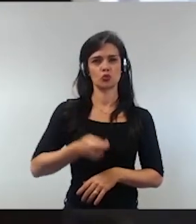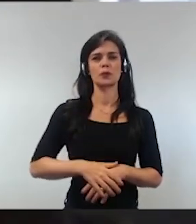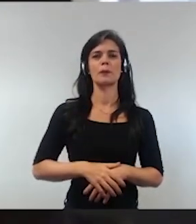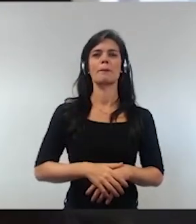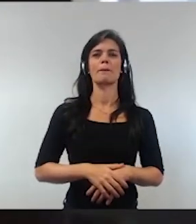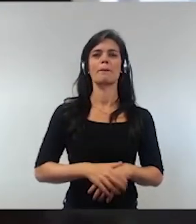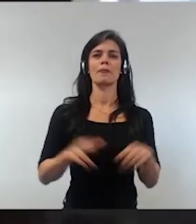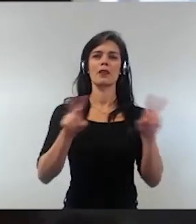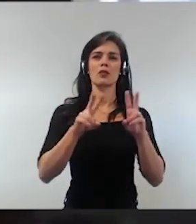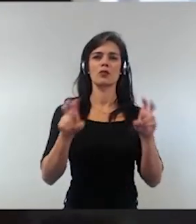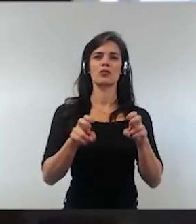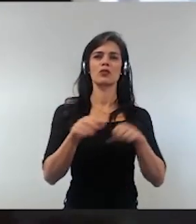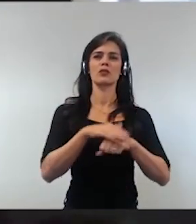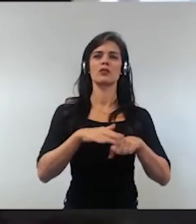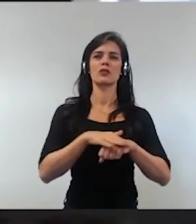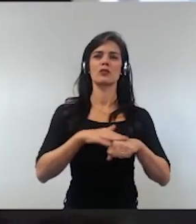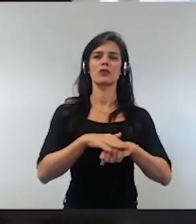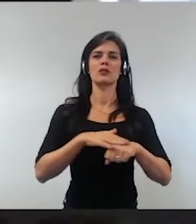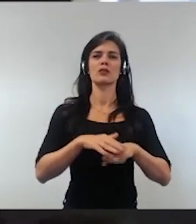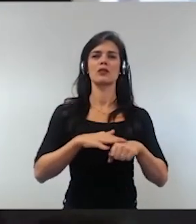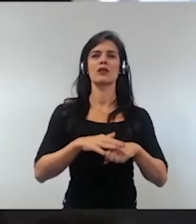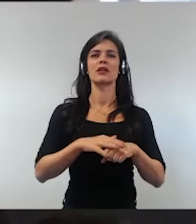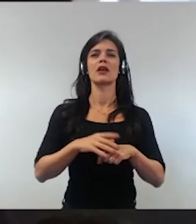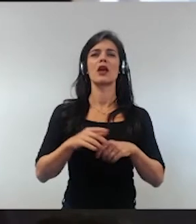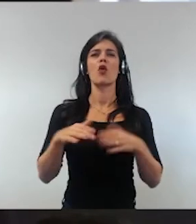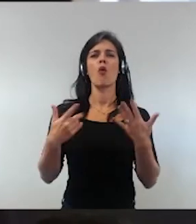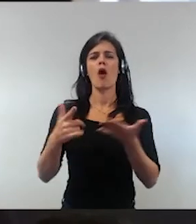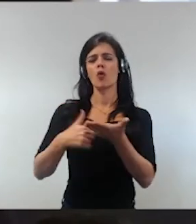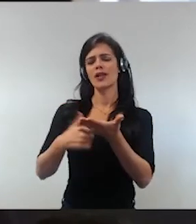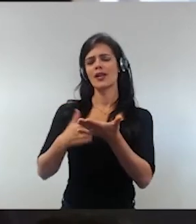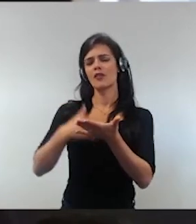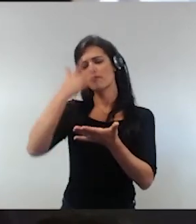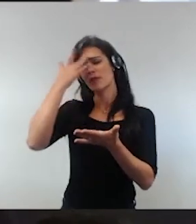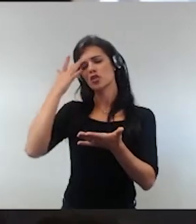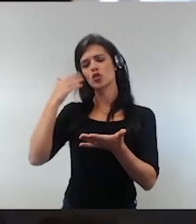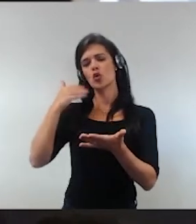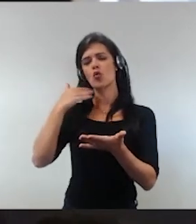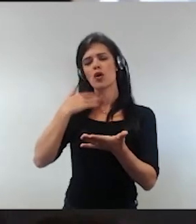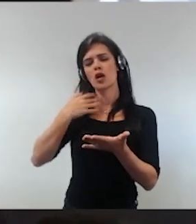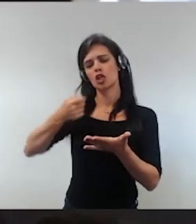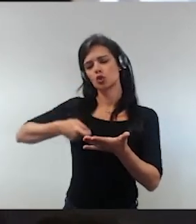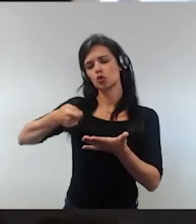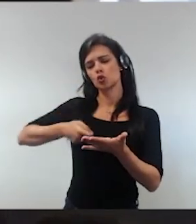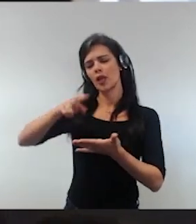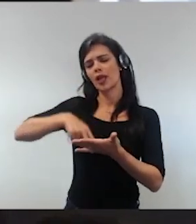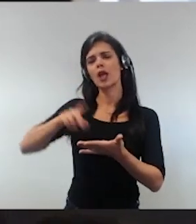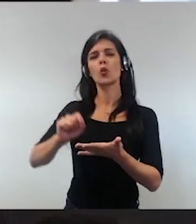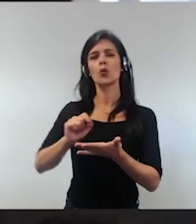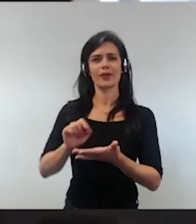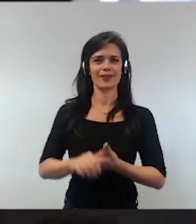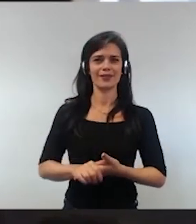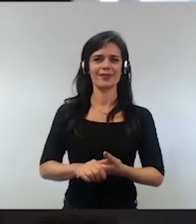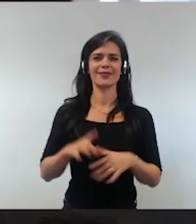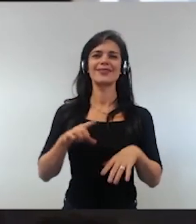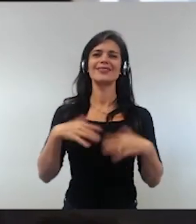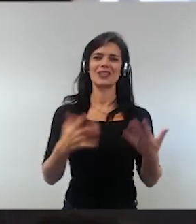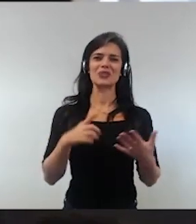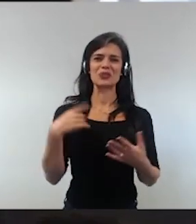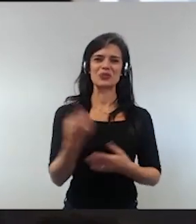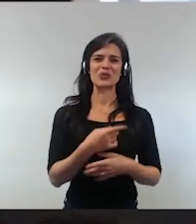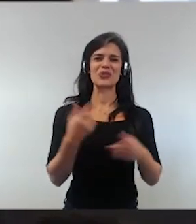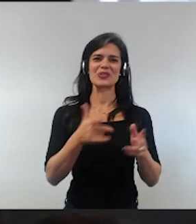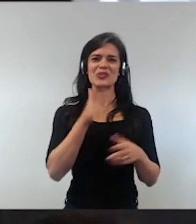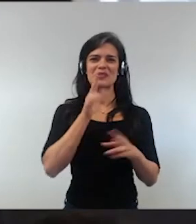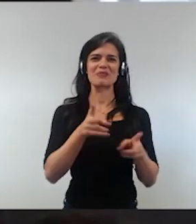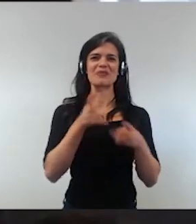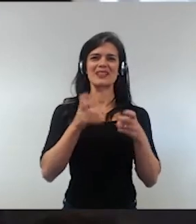né, o tema da conversa foi leituras de quem julga, e foi muito interessante porque a gente tem que, a gente percebe